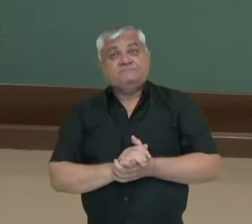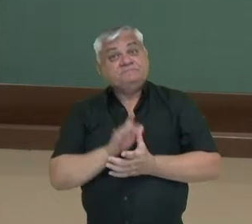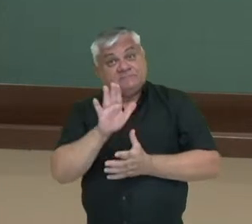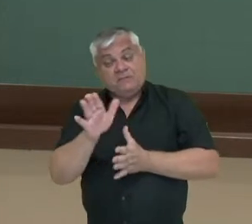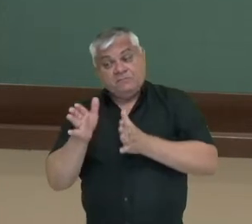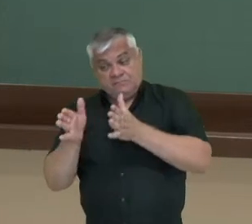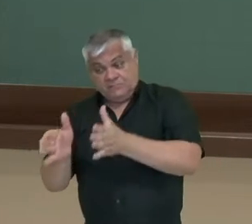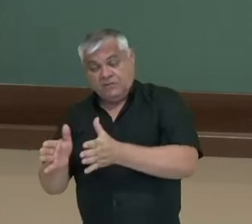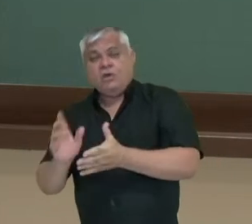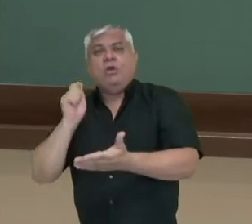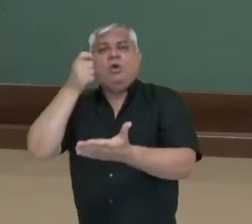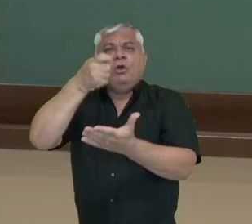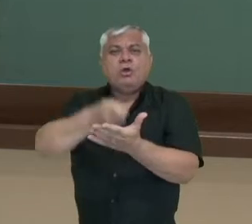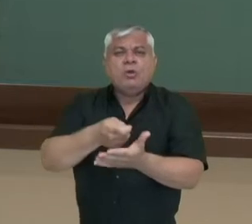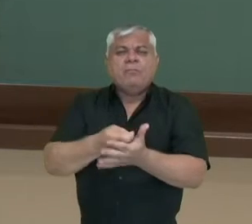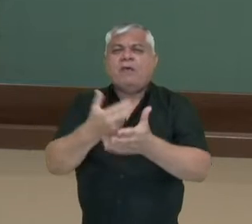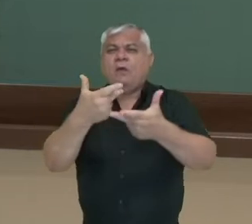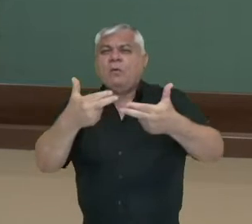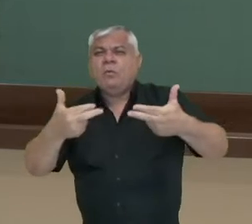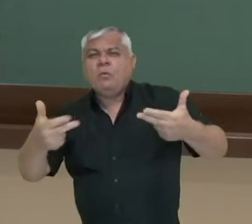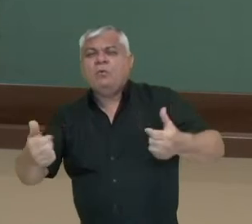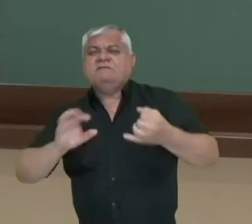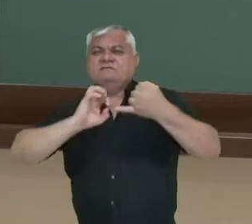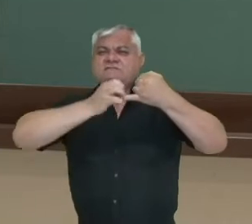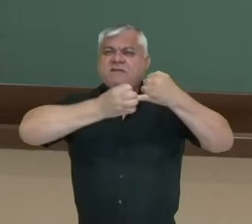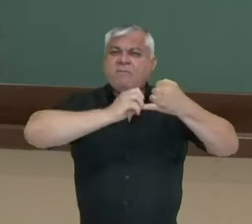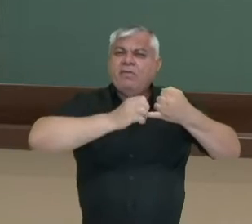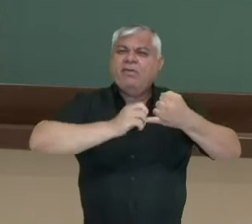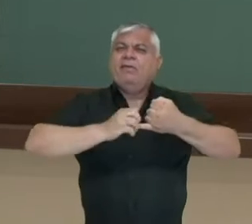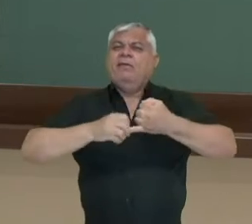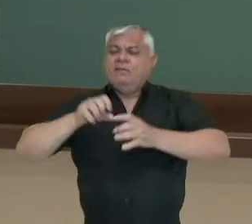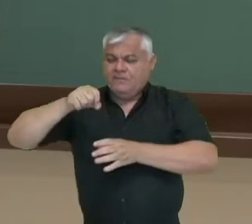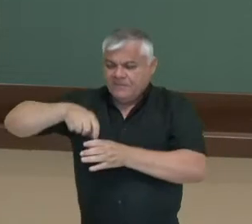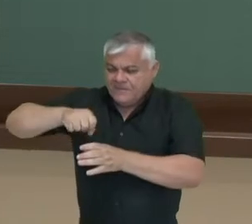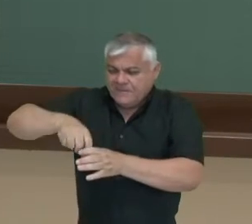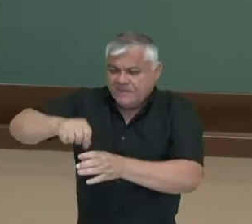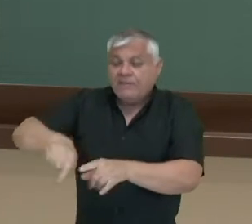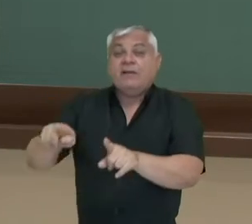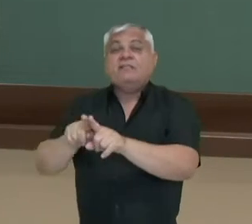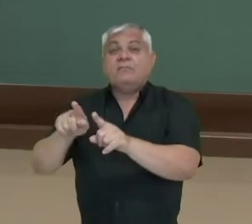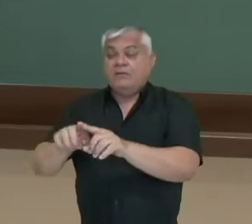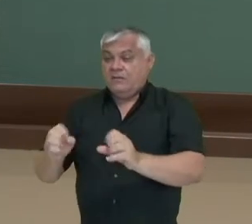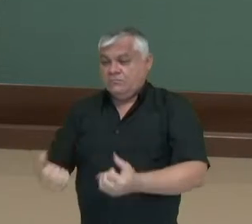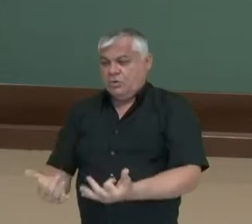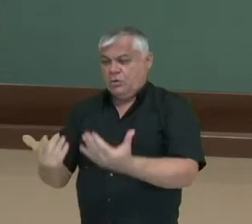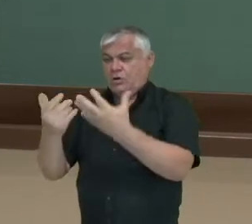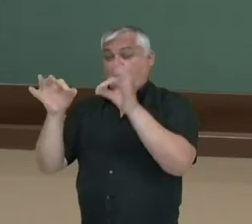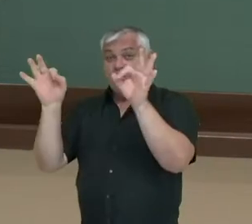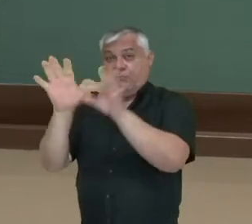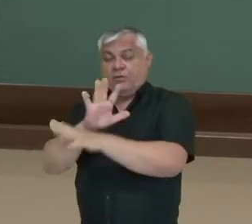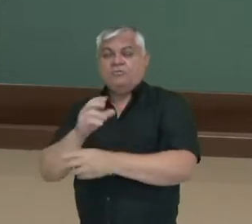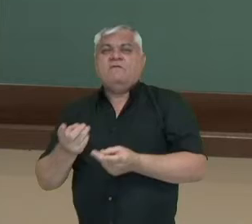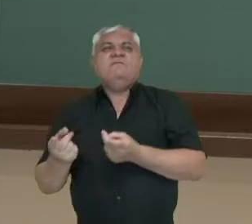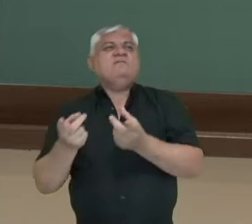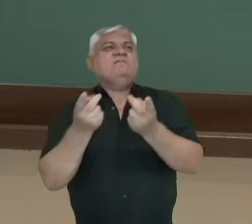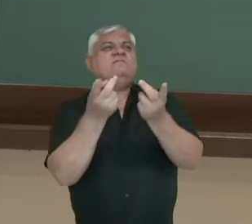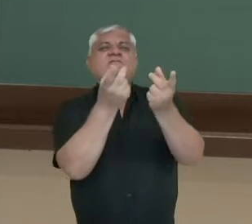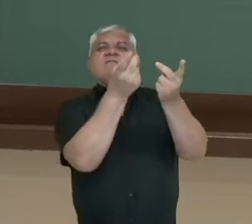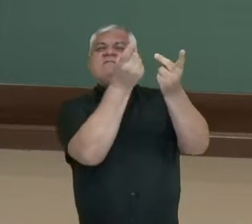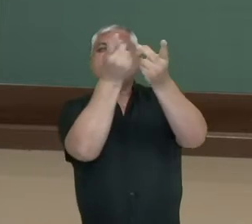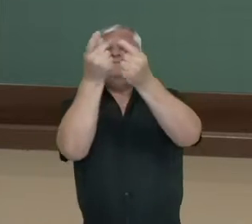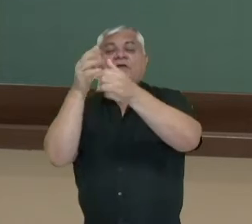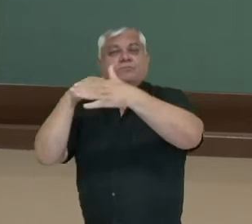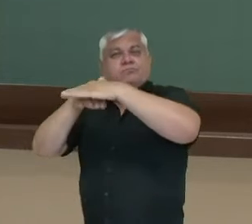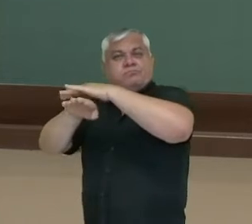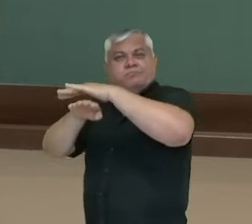a aquisição de defensivos e sementes, também para a venda desse produto e a armazenagem desse produto. Eles não